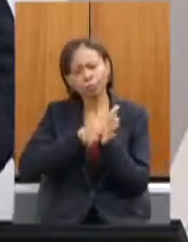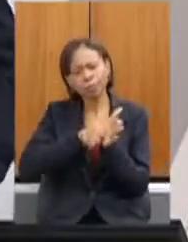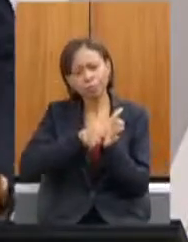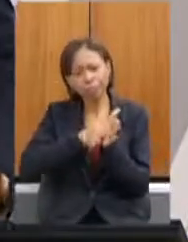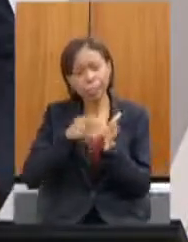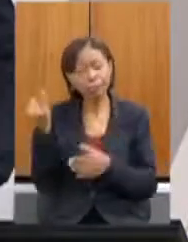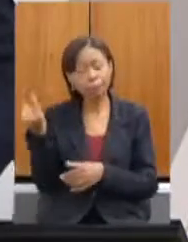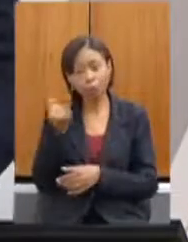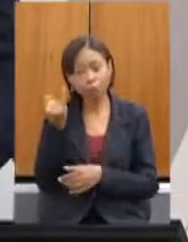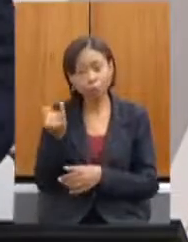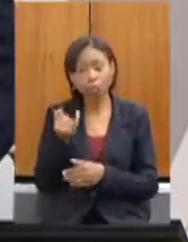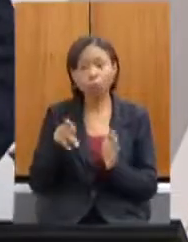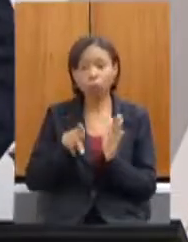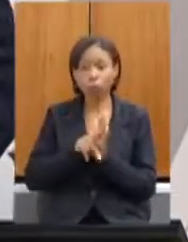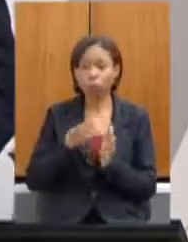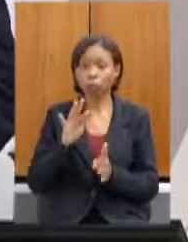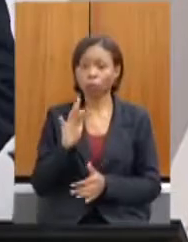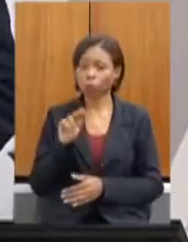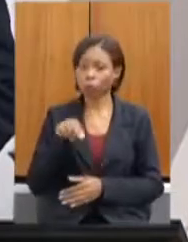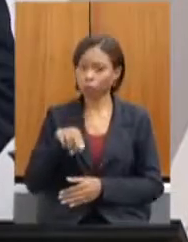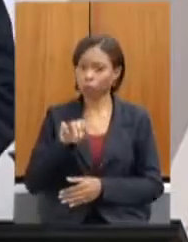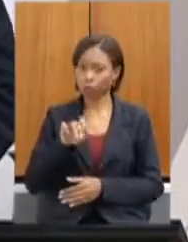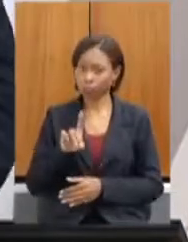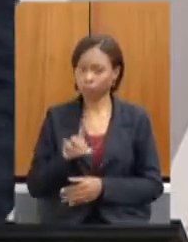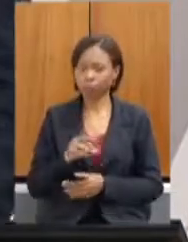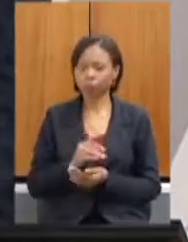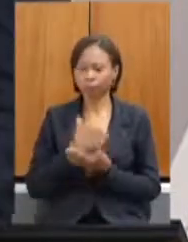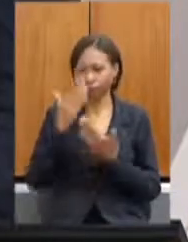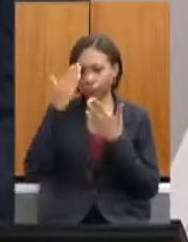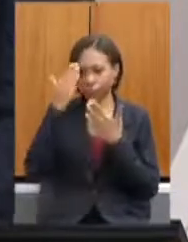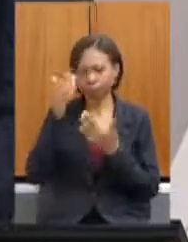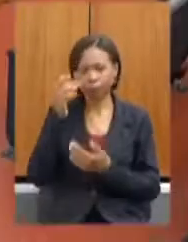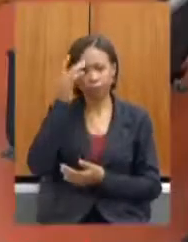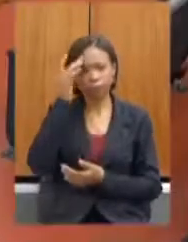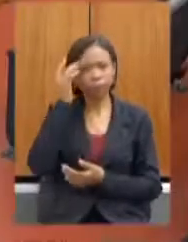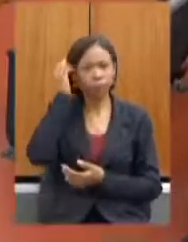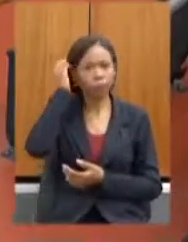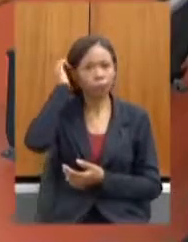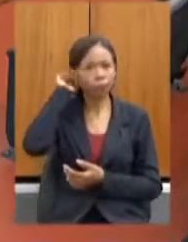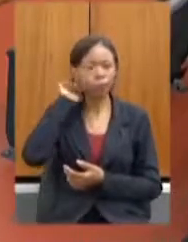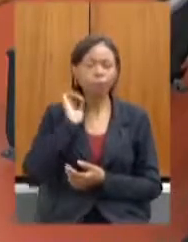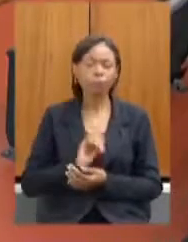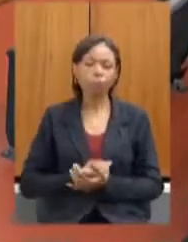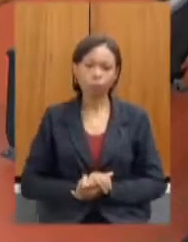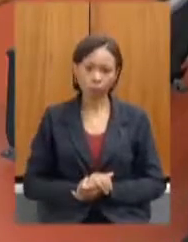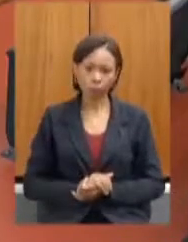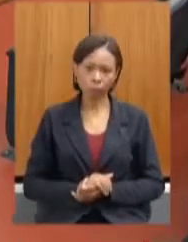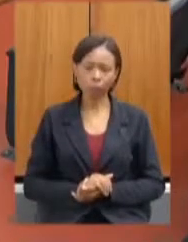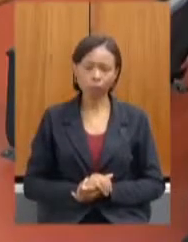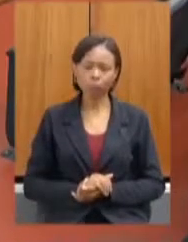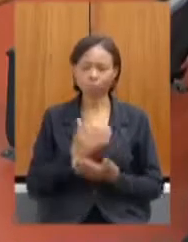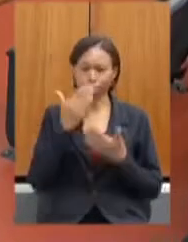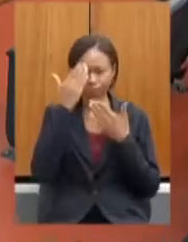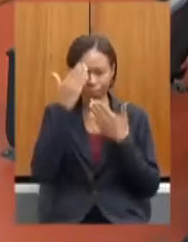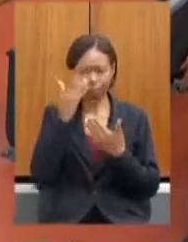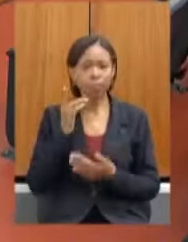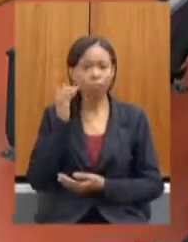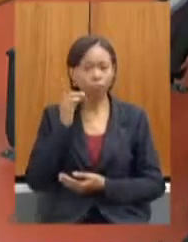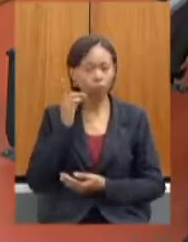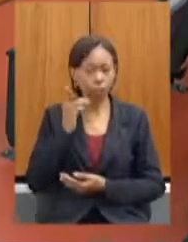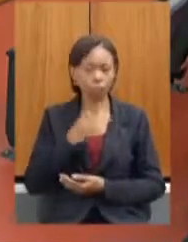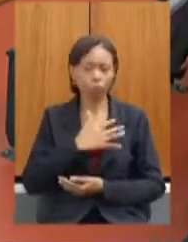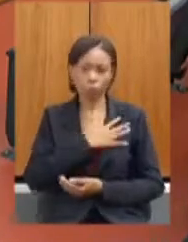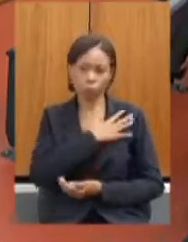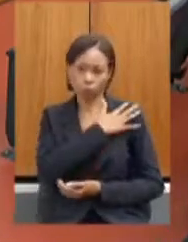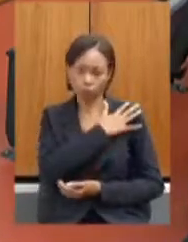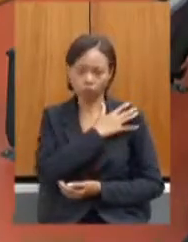que a funed vem realizando obrigado seu ter palavras que tá obrigado Deputado Coronel